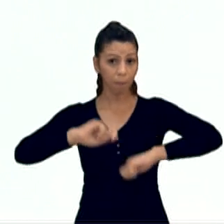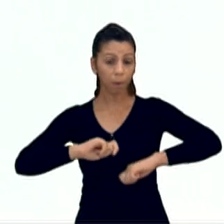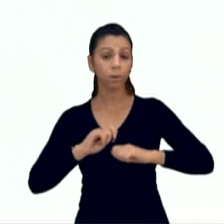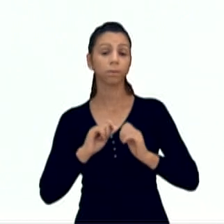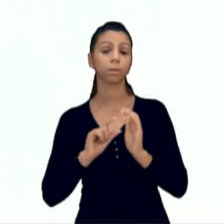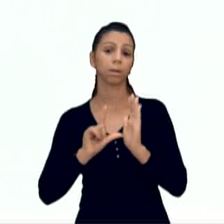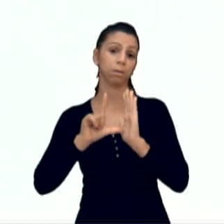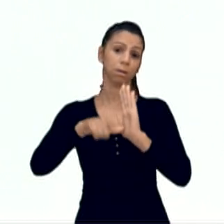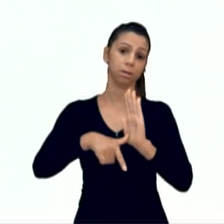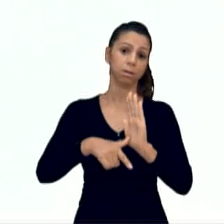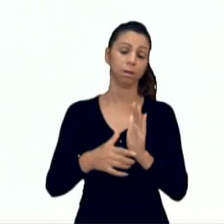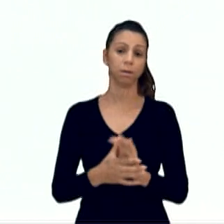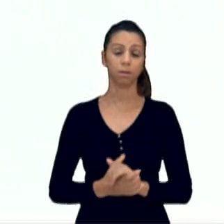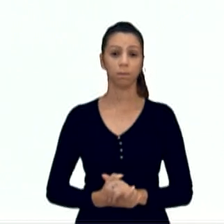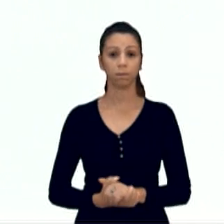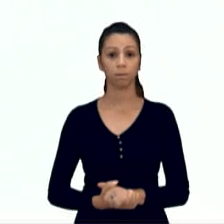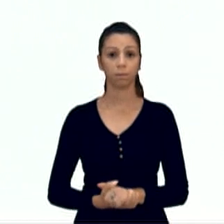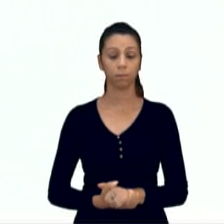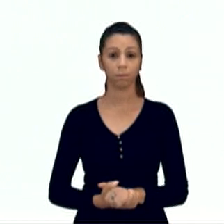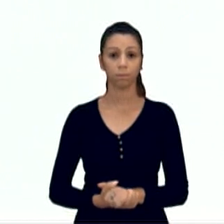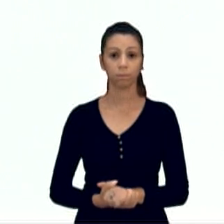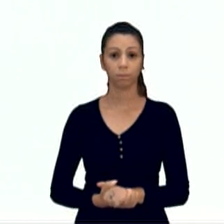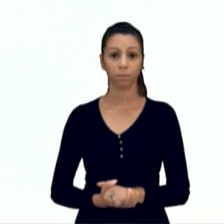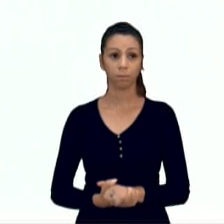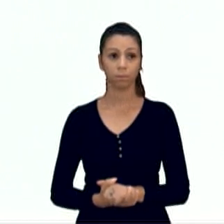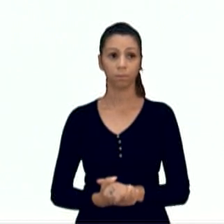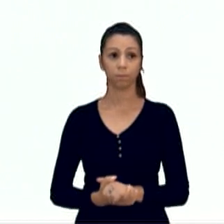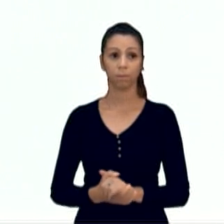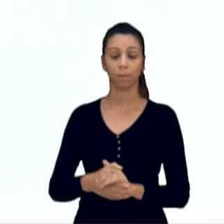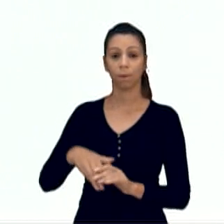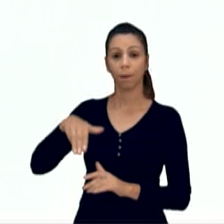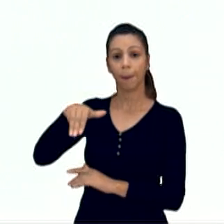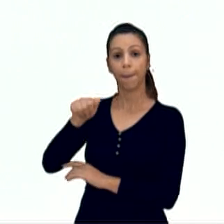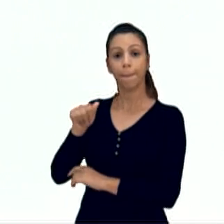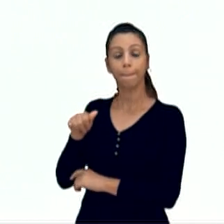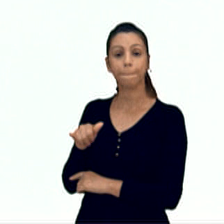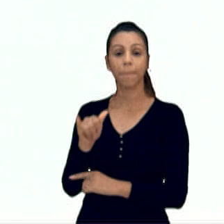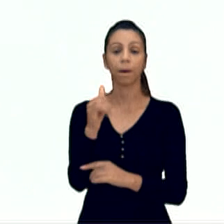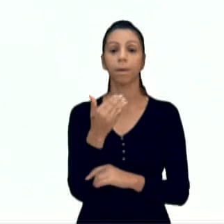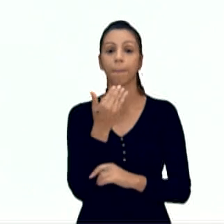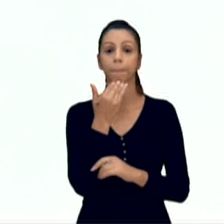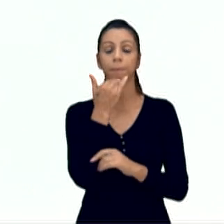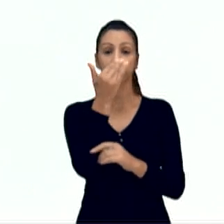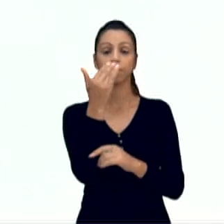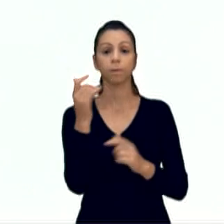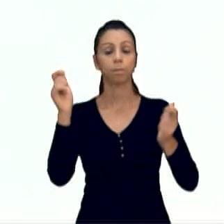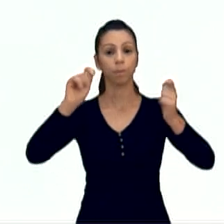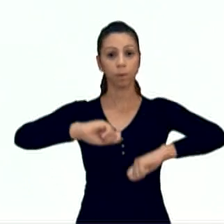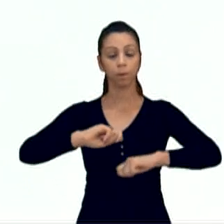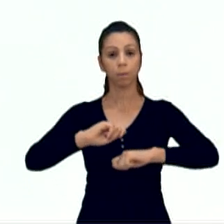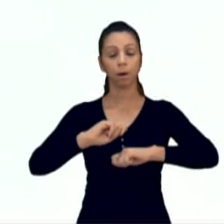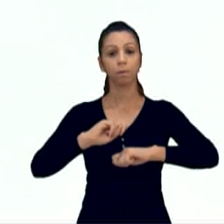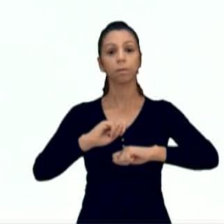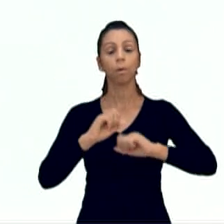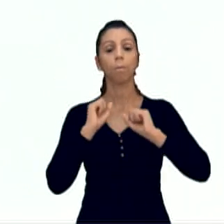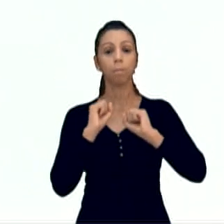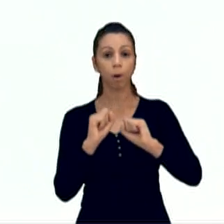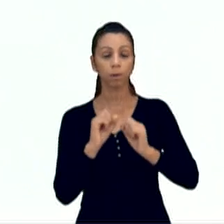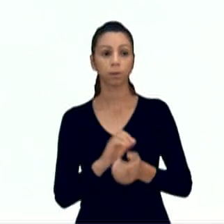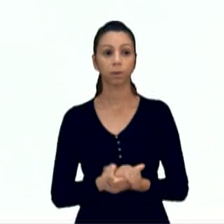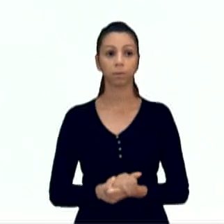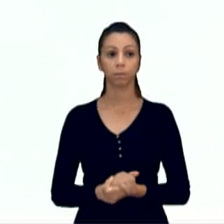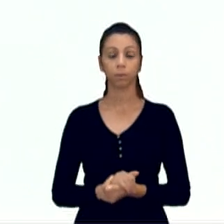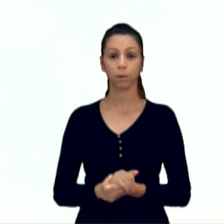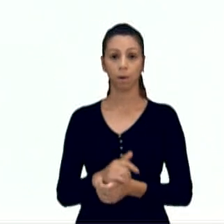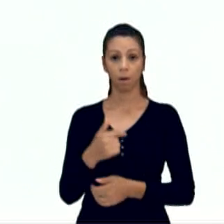possibilidade. May expressa pedido, possibilidade ou permissão. Olha o exemplo, may I go out? Eu